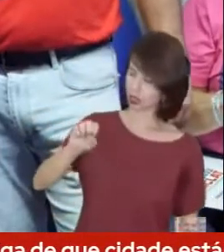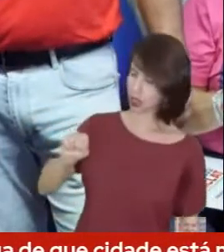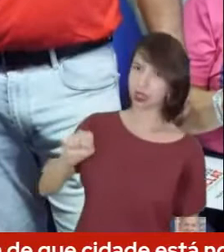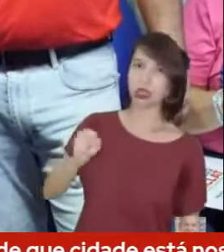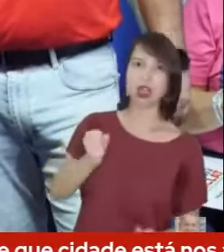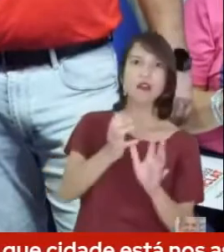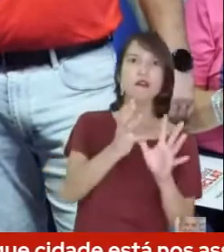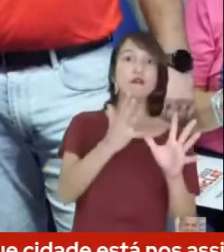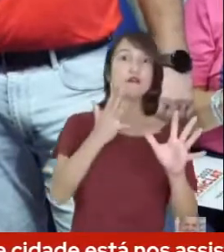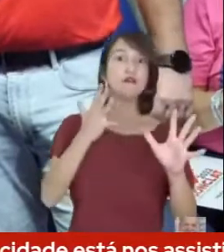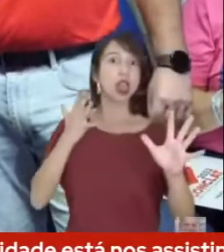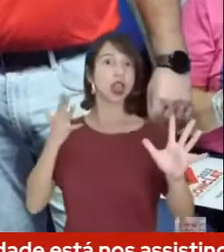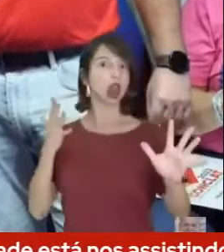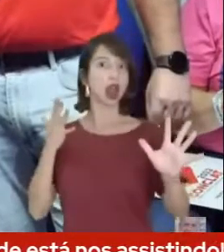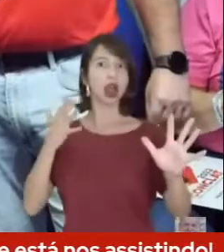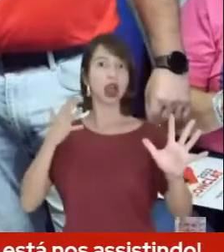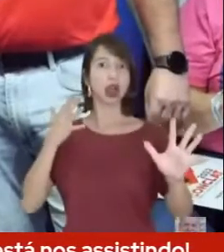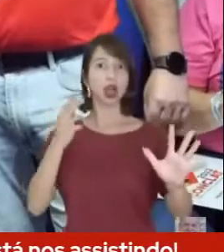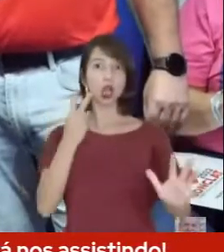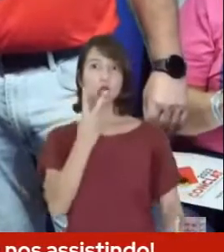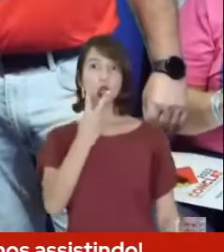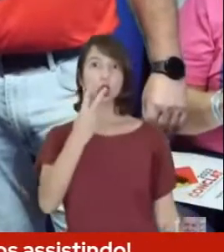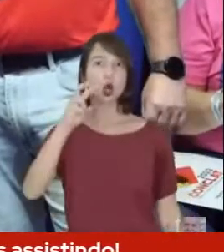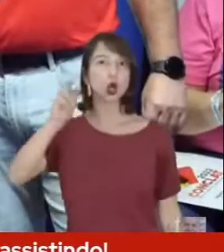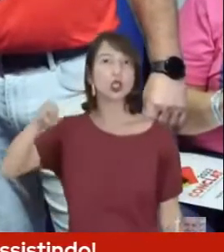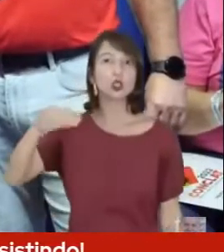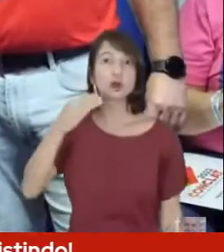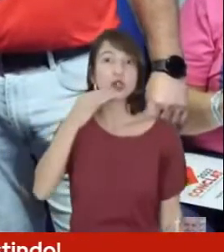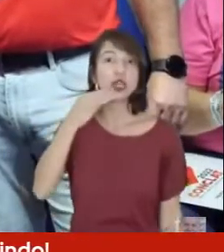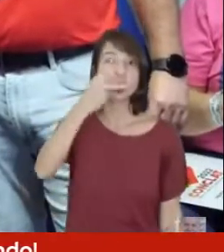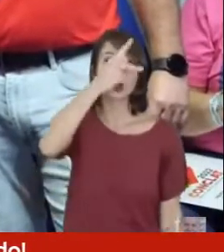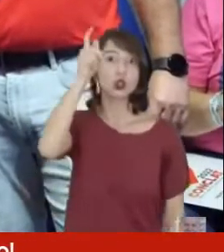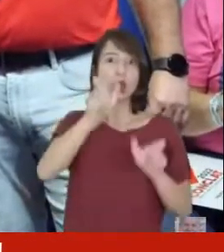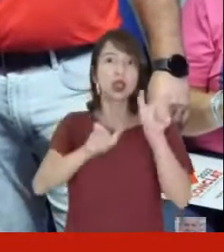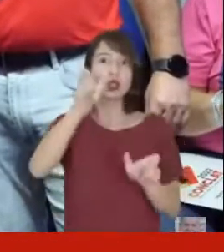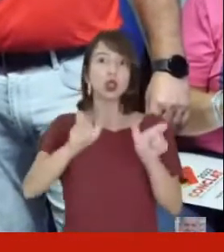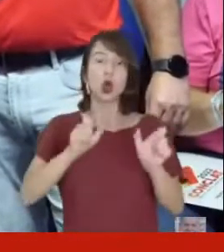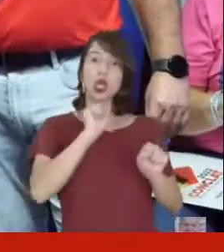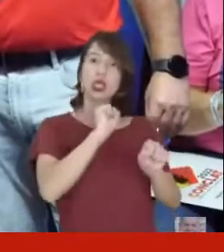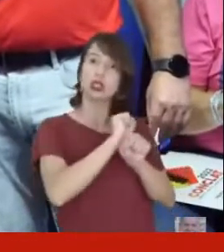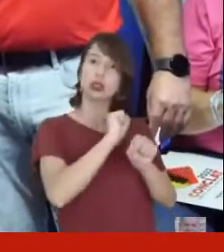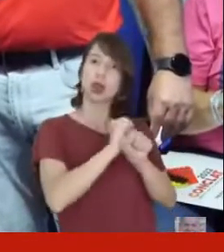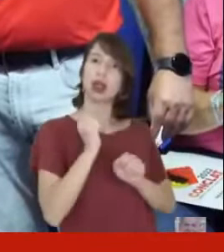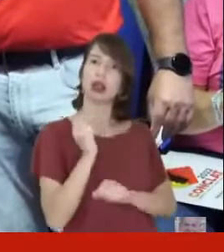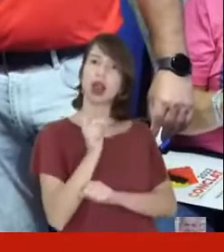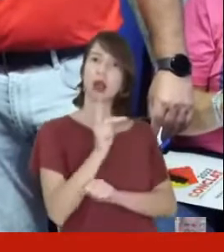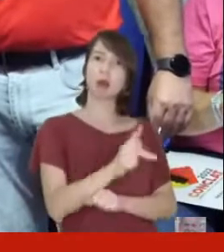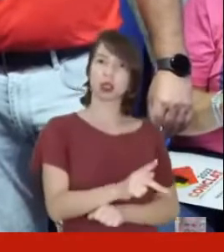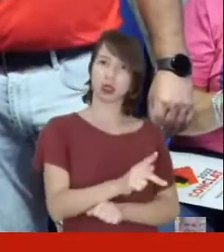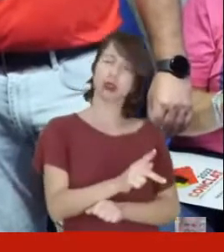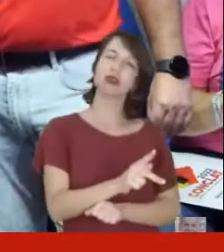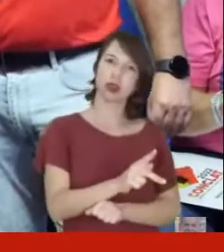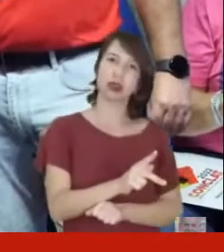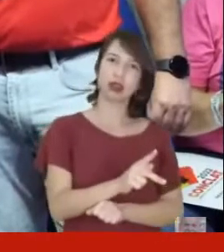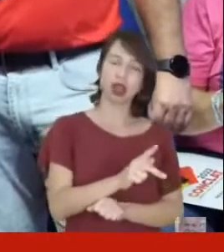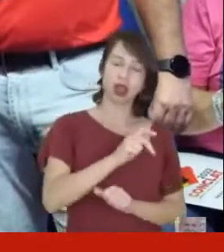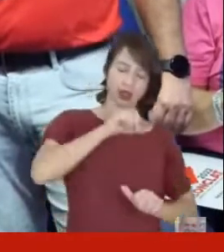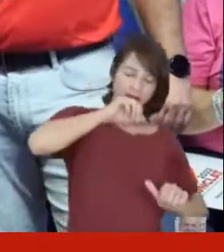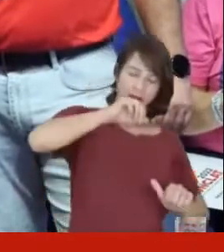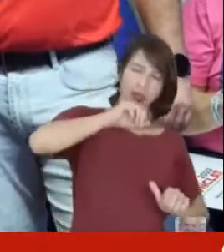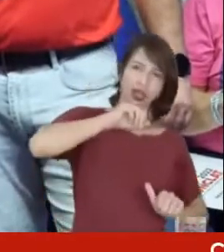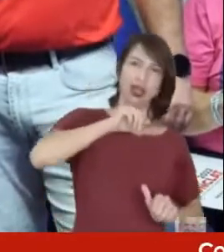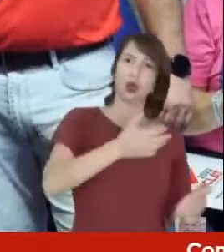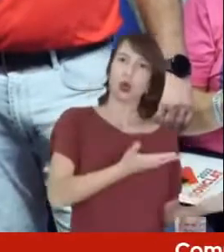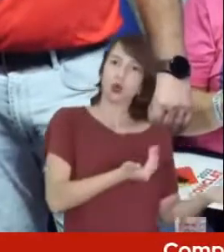aposentar. Aumenta a violência no campo, reduz o jovem no campo. A reforma trabalhista prejudicou os